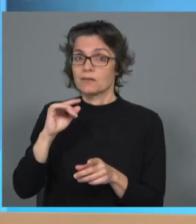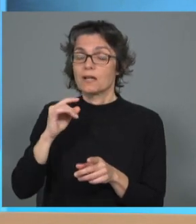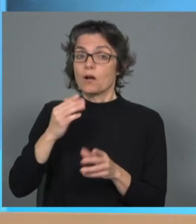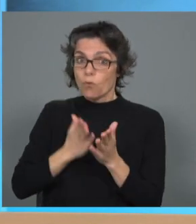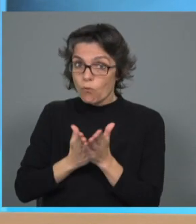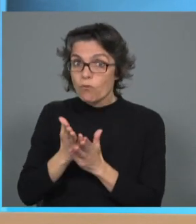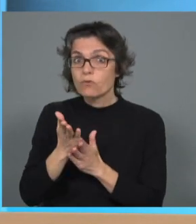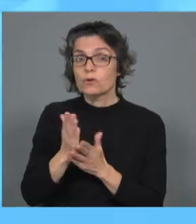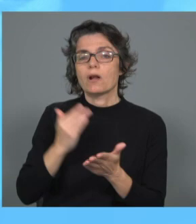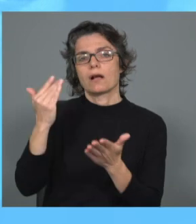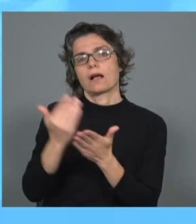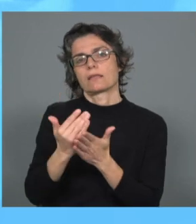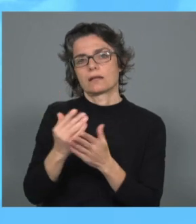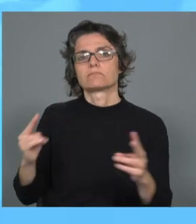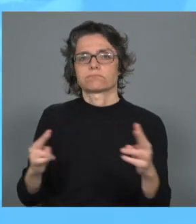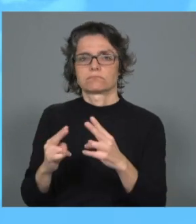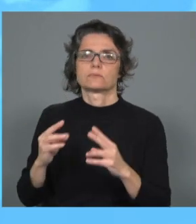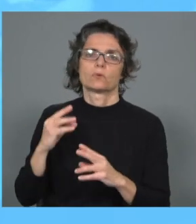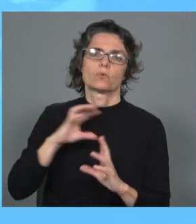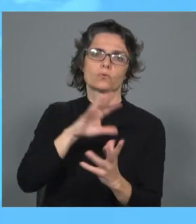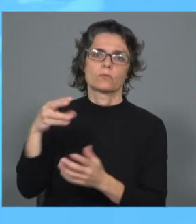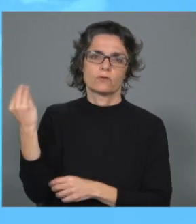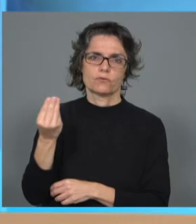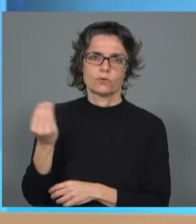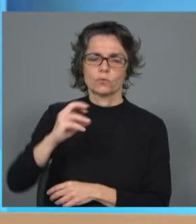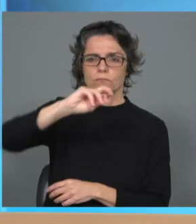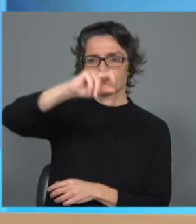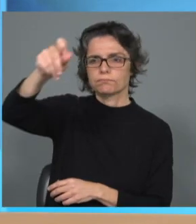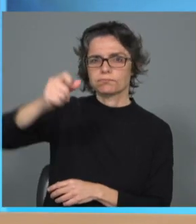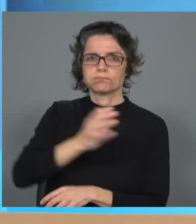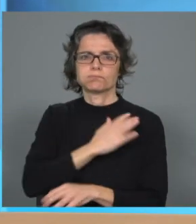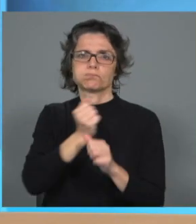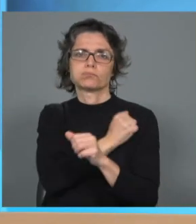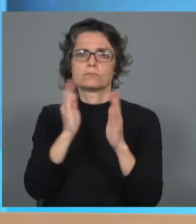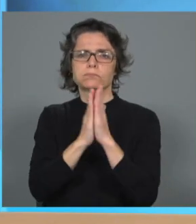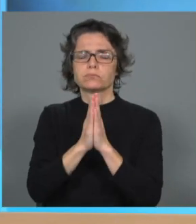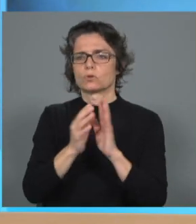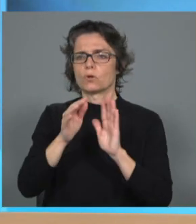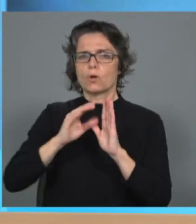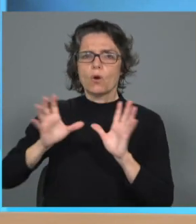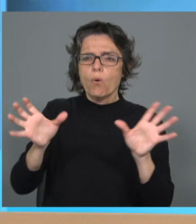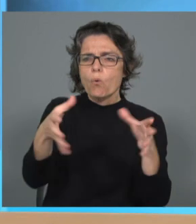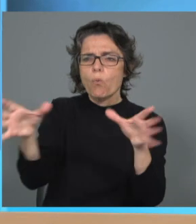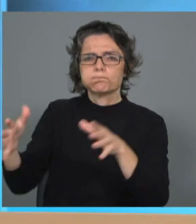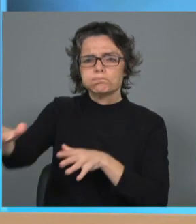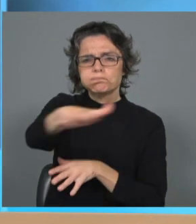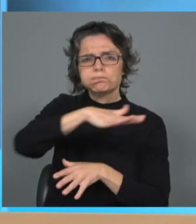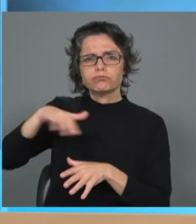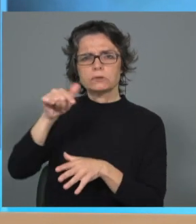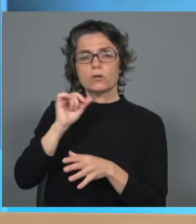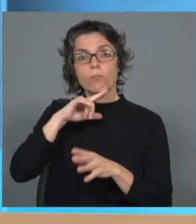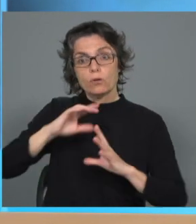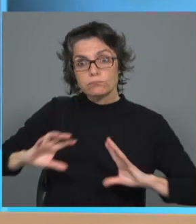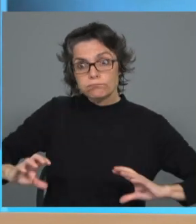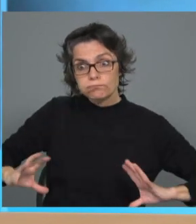este tempo até à jornada. Portanto, de paróquia em paróquia, de comunidade em comunidade, de diocese em diocese, este movimento vai